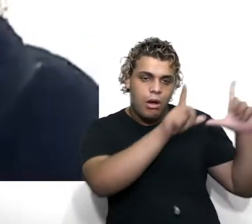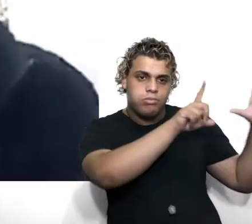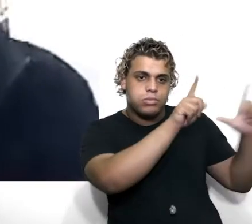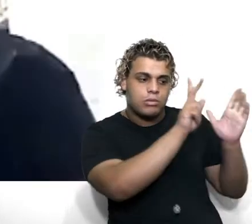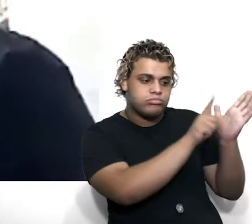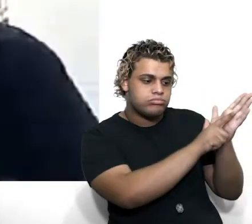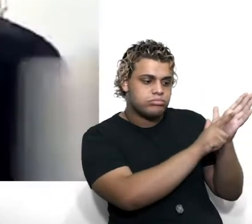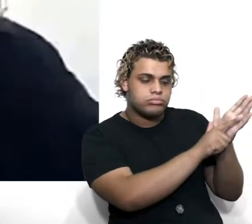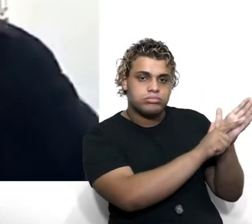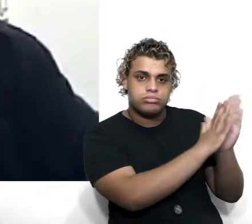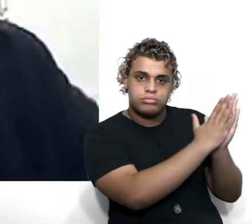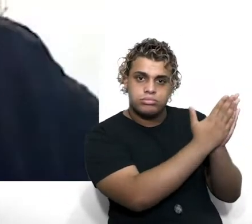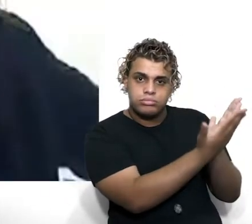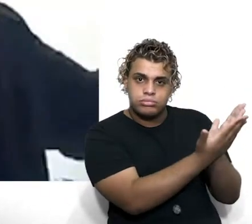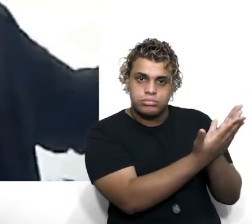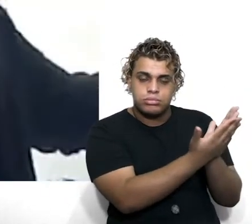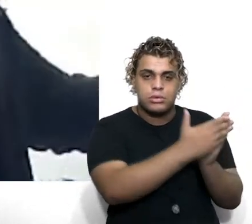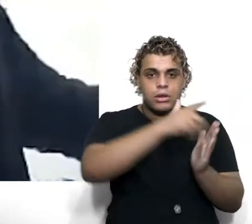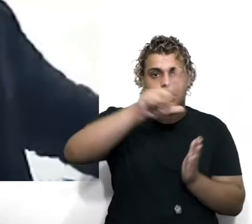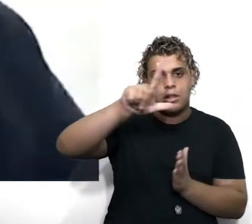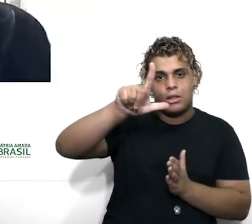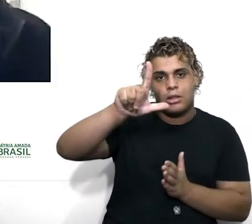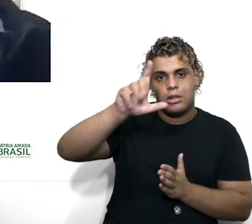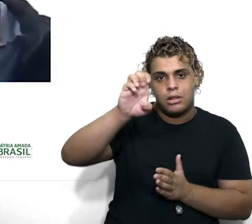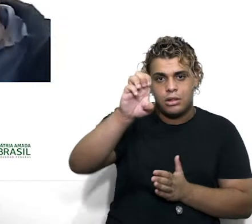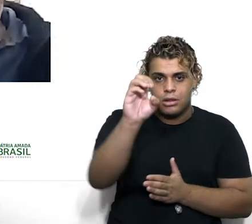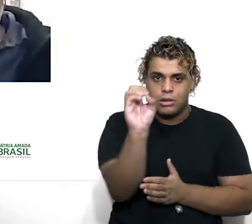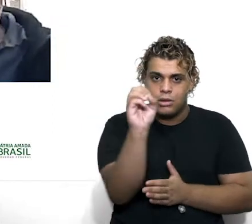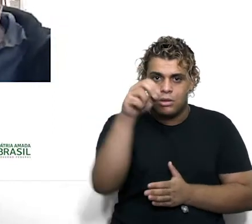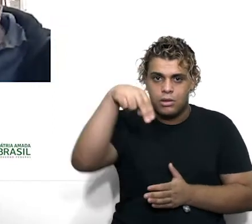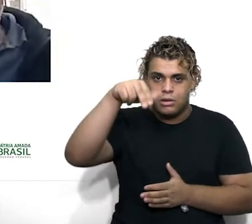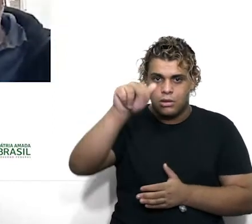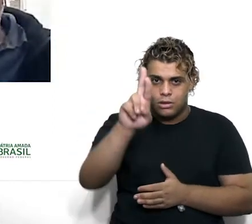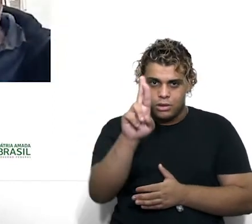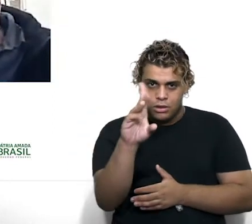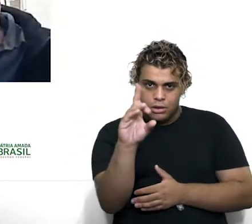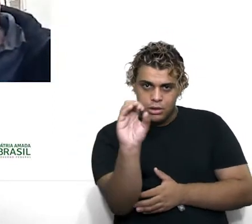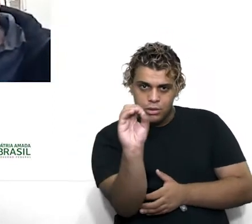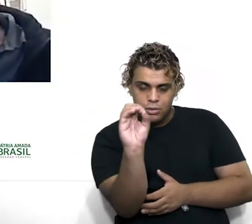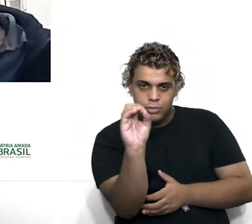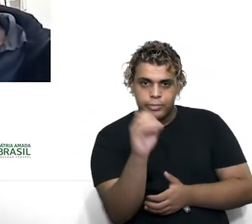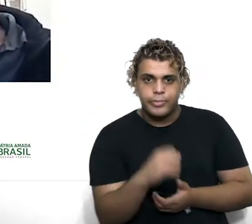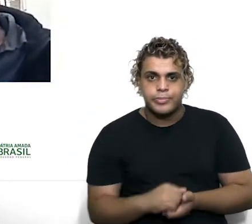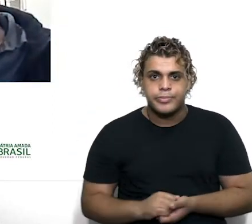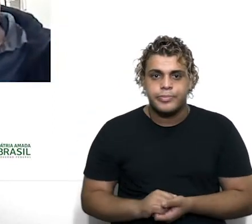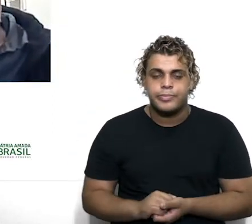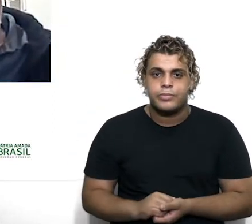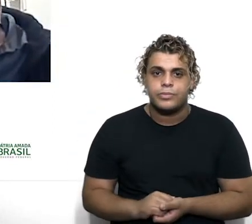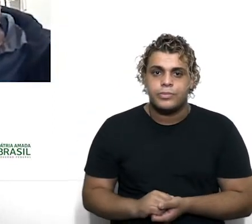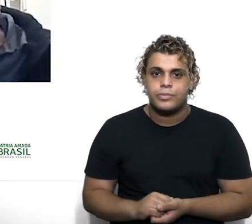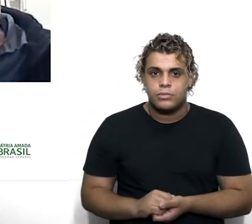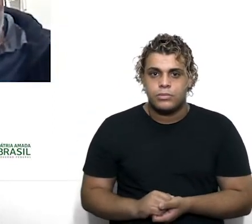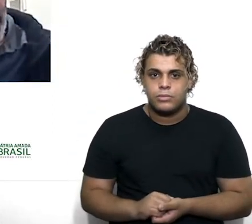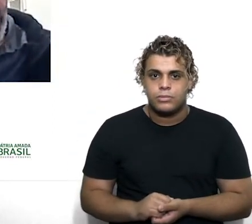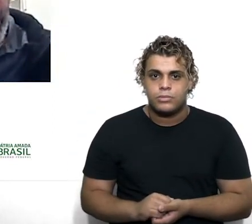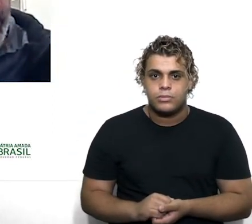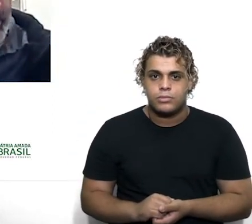Cohen. Gonçalo mostra os livros O Anjo da História, de Walter Benjamin, e Os Filhos da Neve, de Leonard